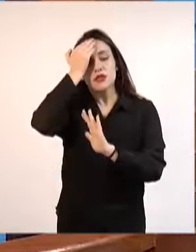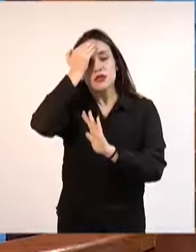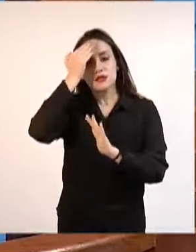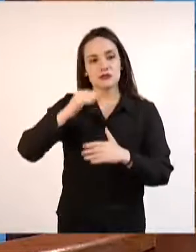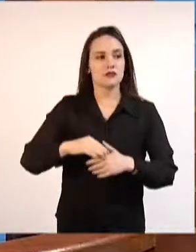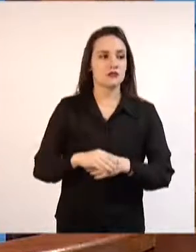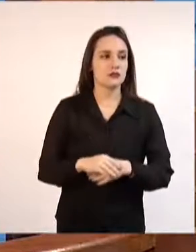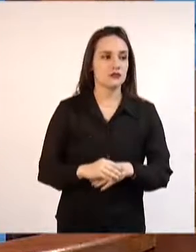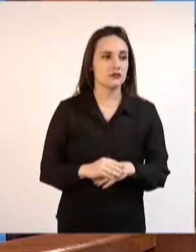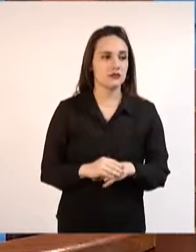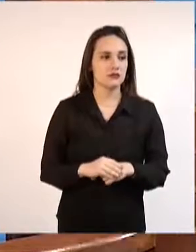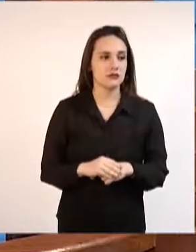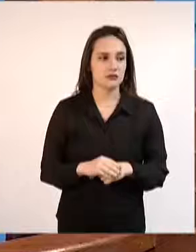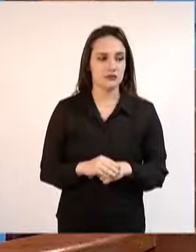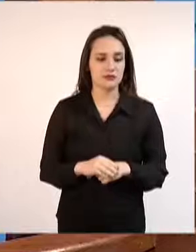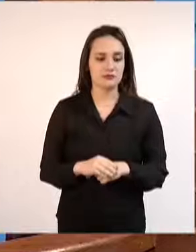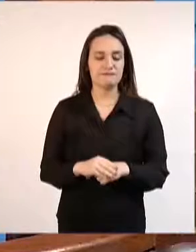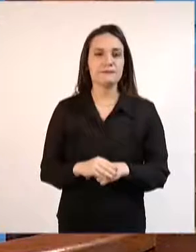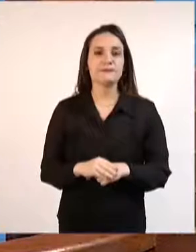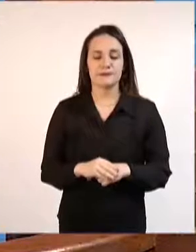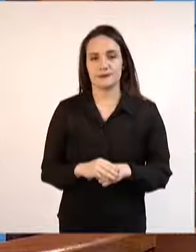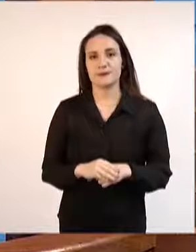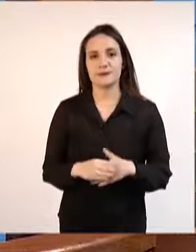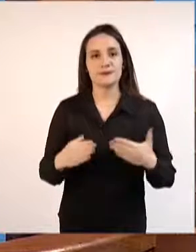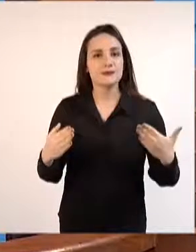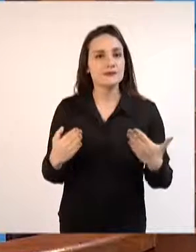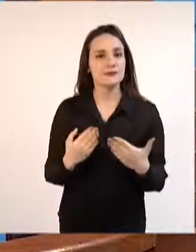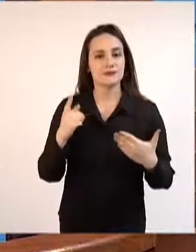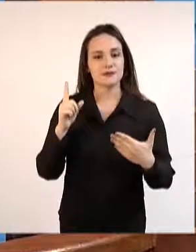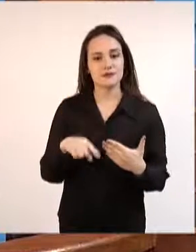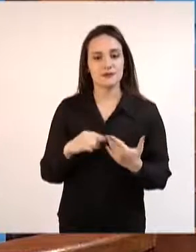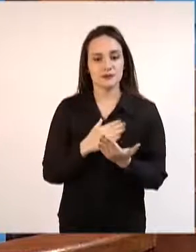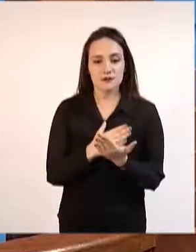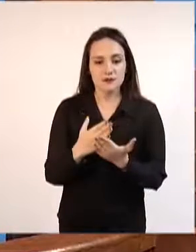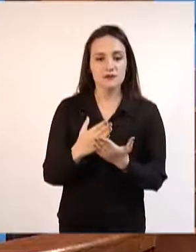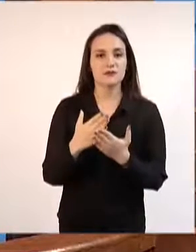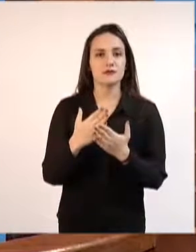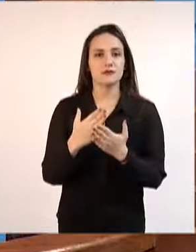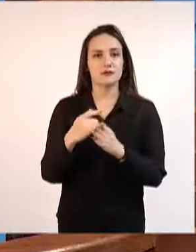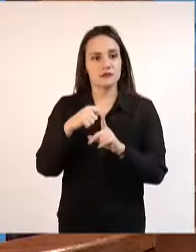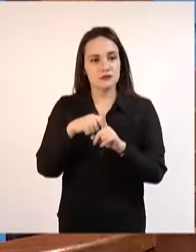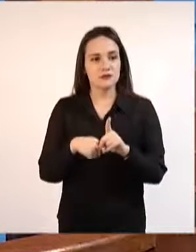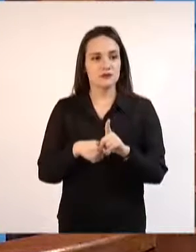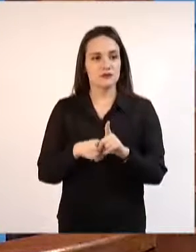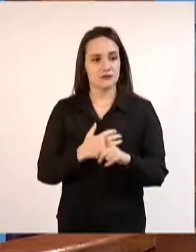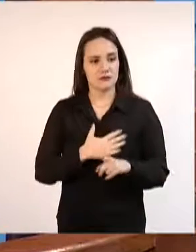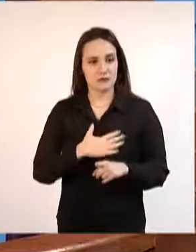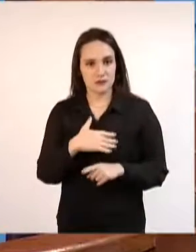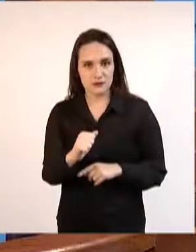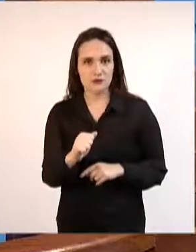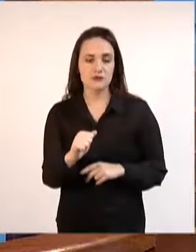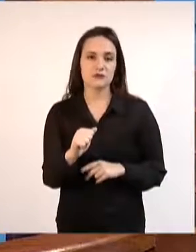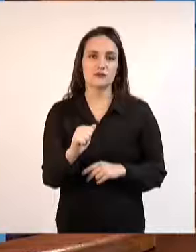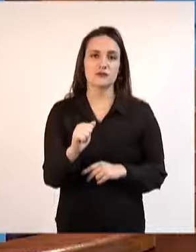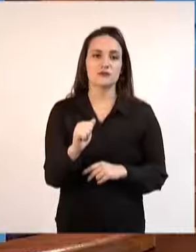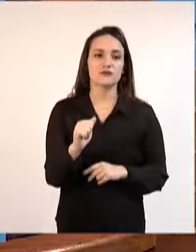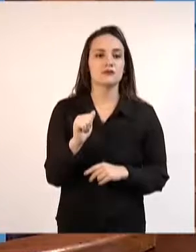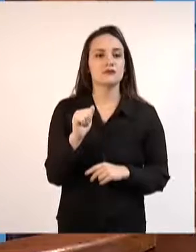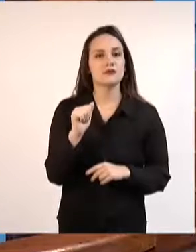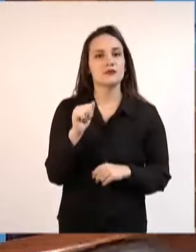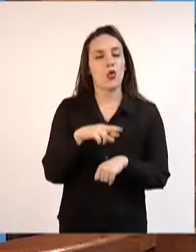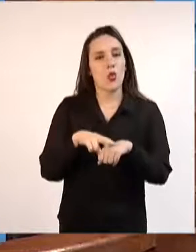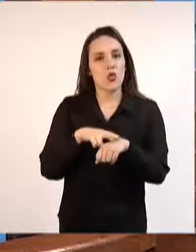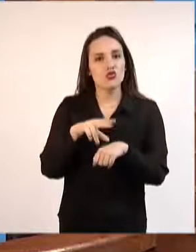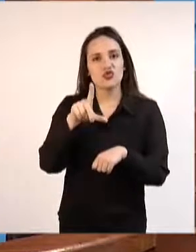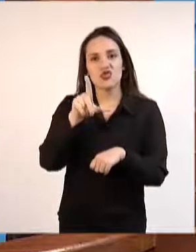da Penha. Nós estamos adentrando o mês do Agosto Lilás, que começou no último dia